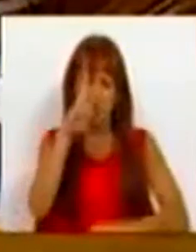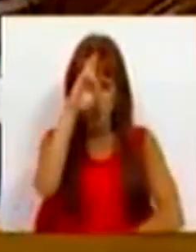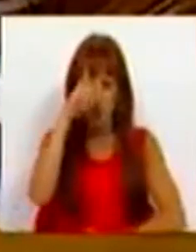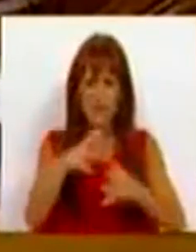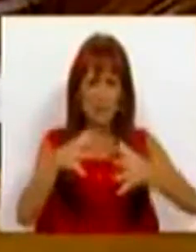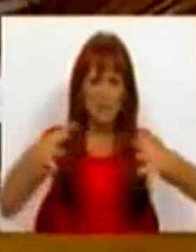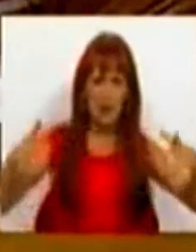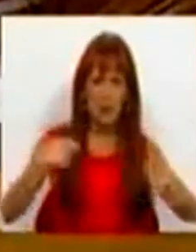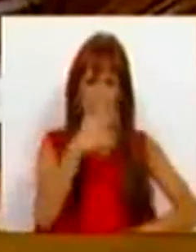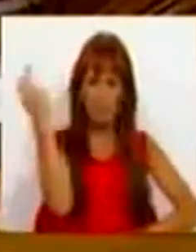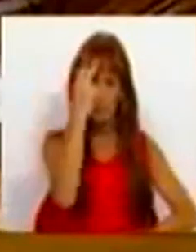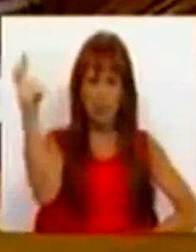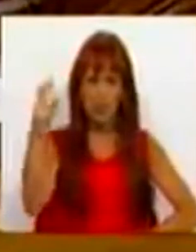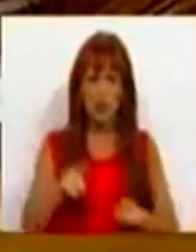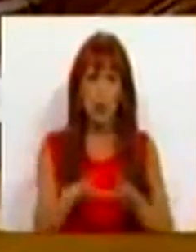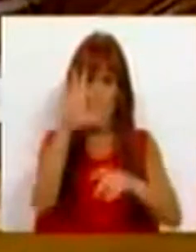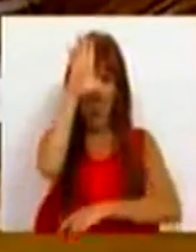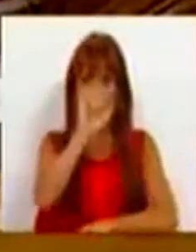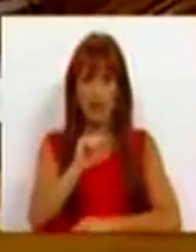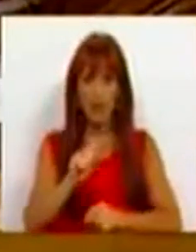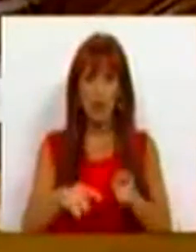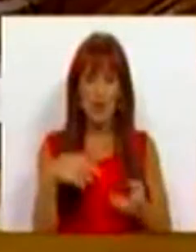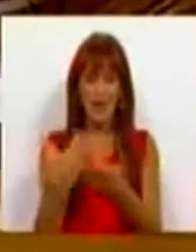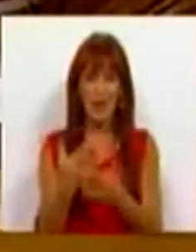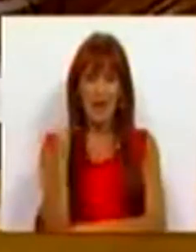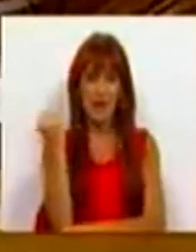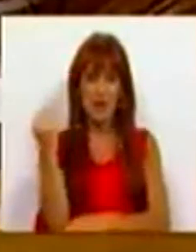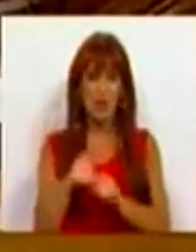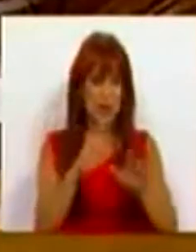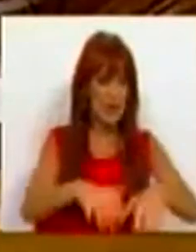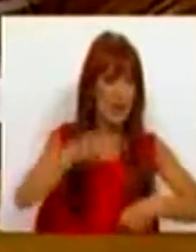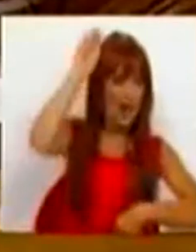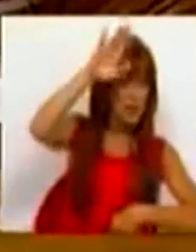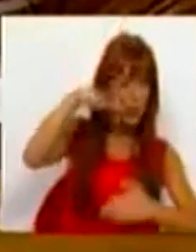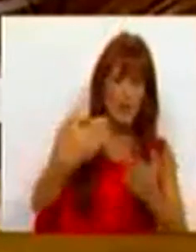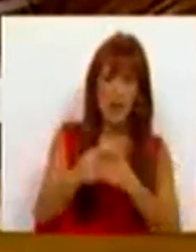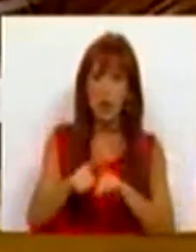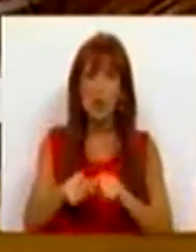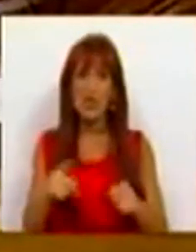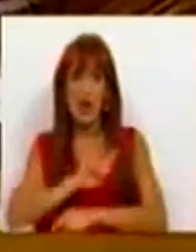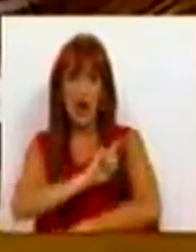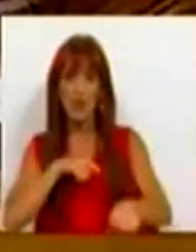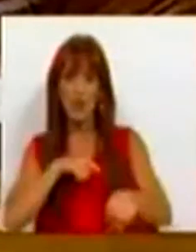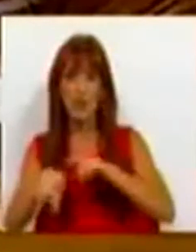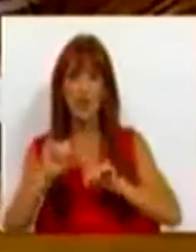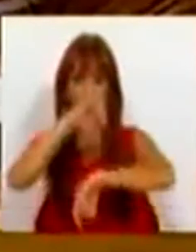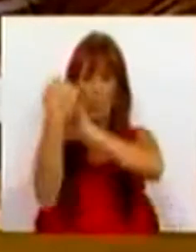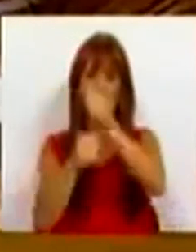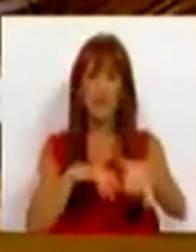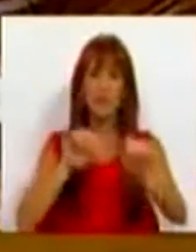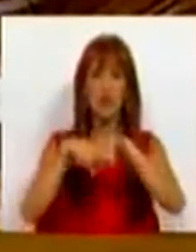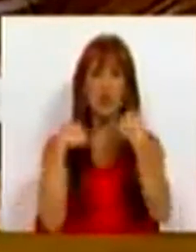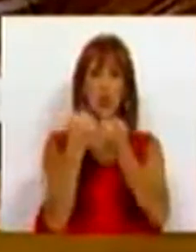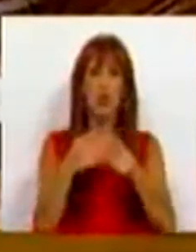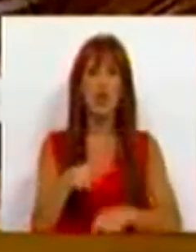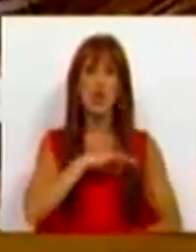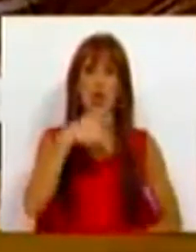aponte a necessidade de ajustar as propostas a tempos e proporções que diferem da gestão exatamente sugeridas. Vou terminar, Sr.